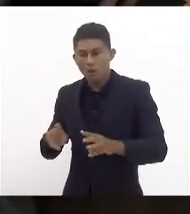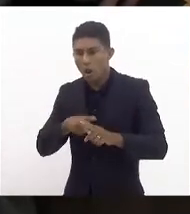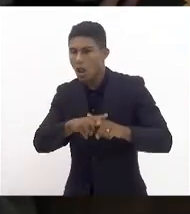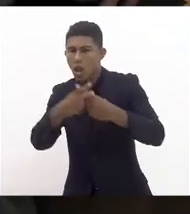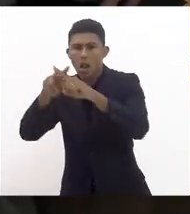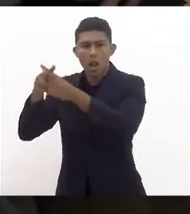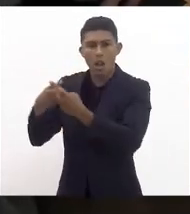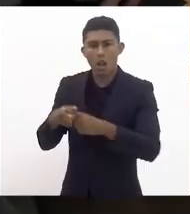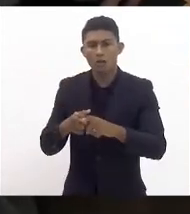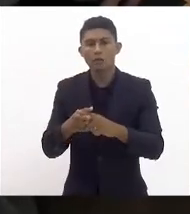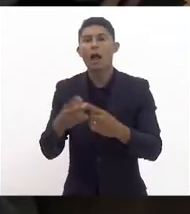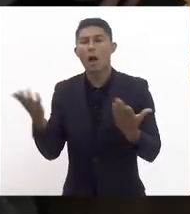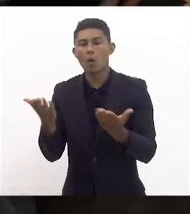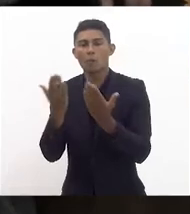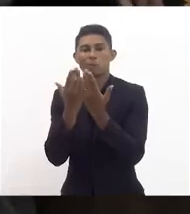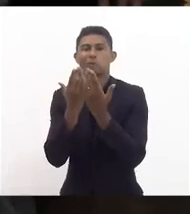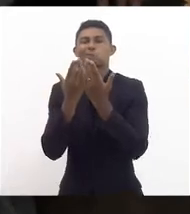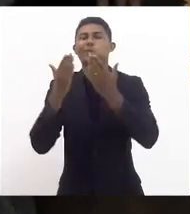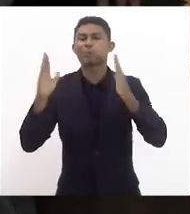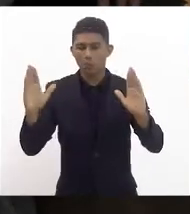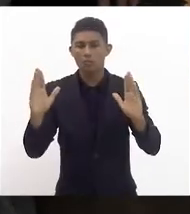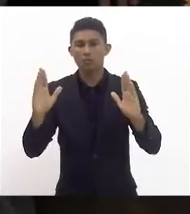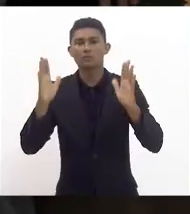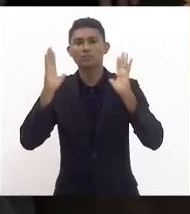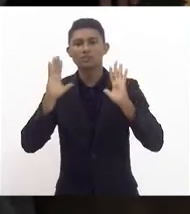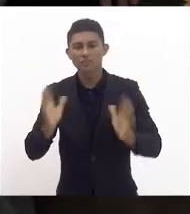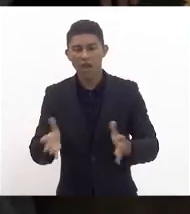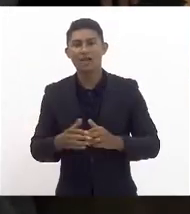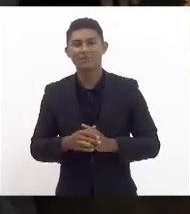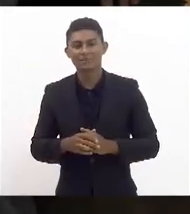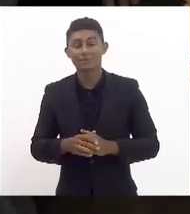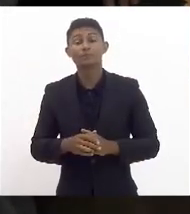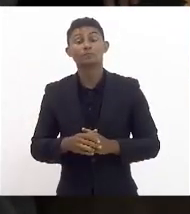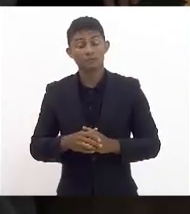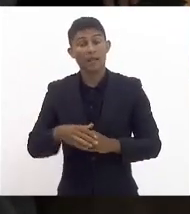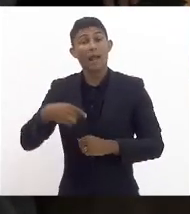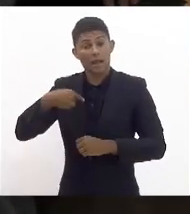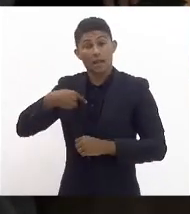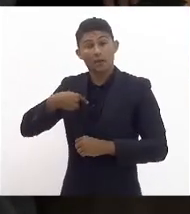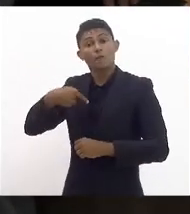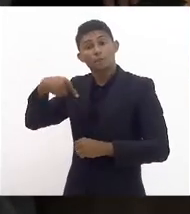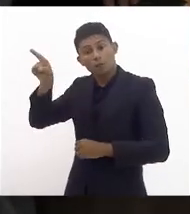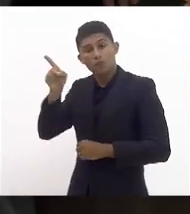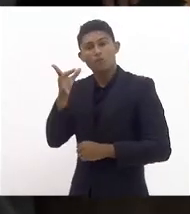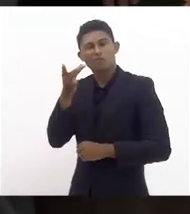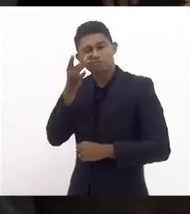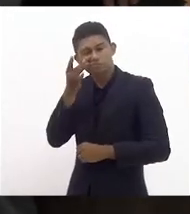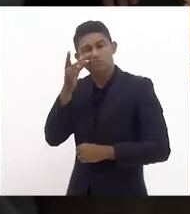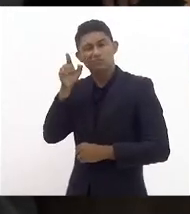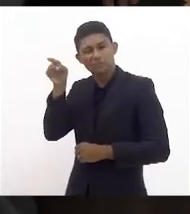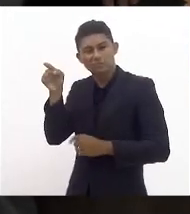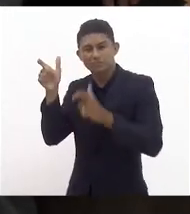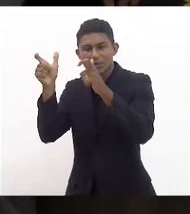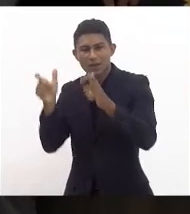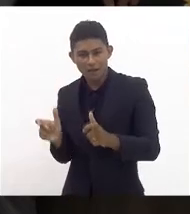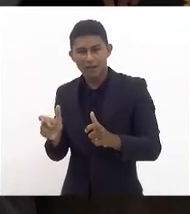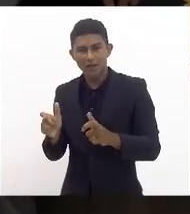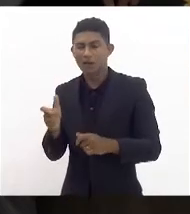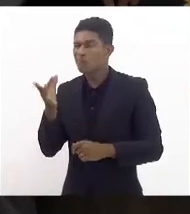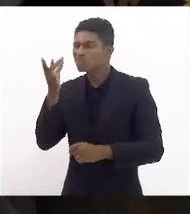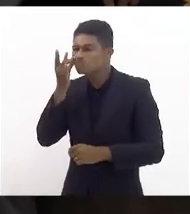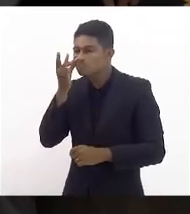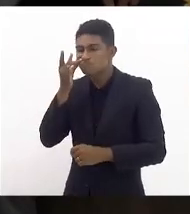anos depois de sua inauguração. E eu pude participar dessa reinauguração